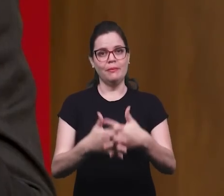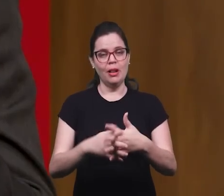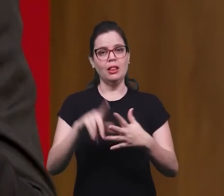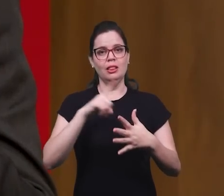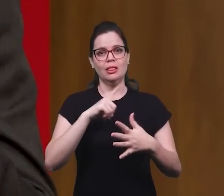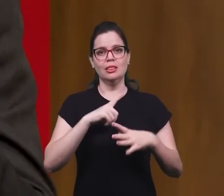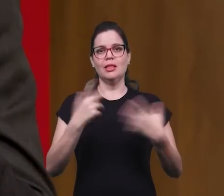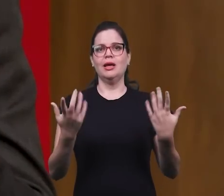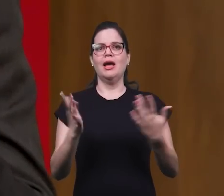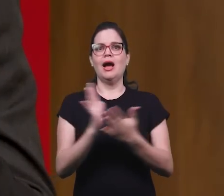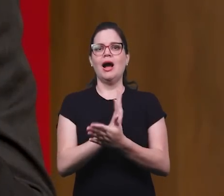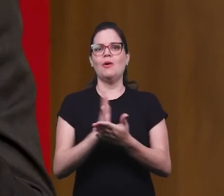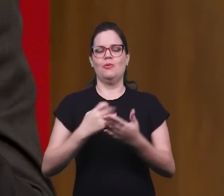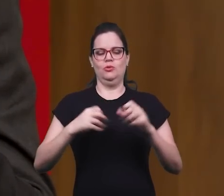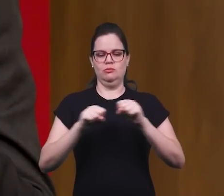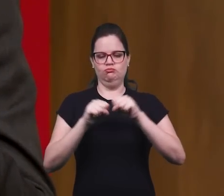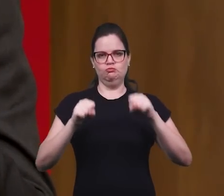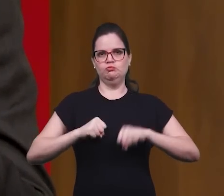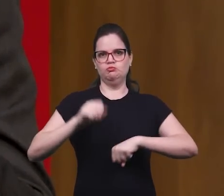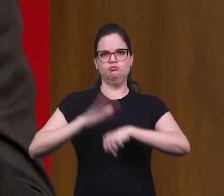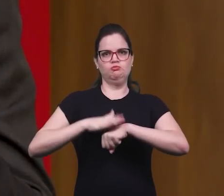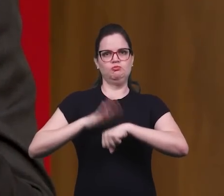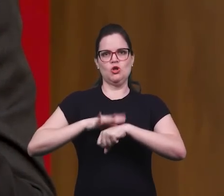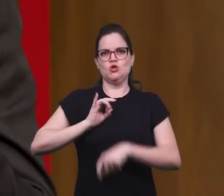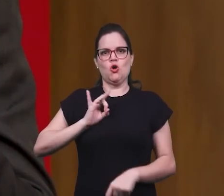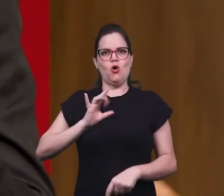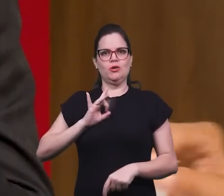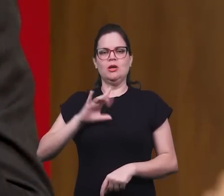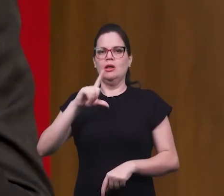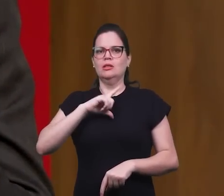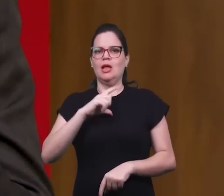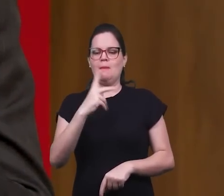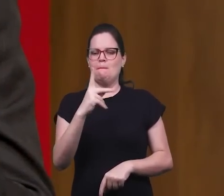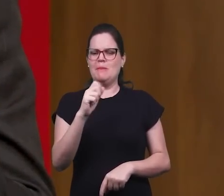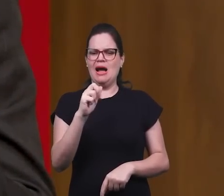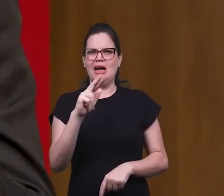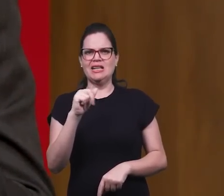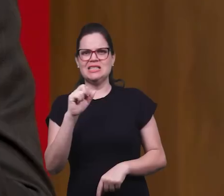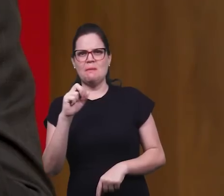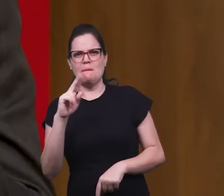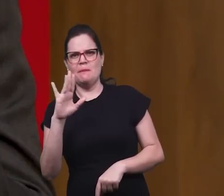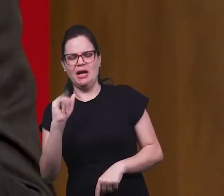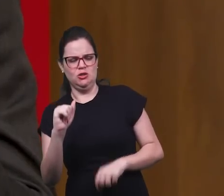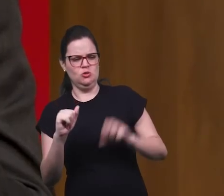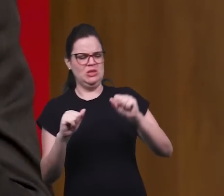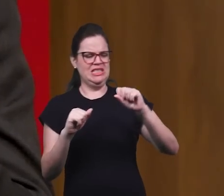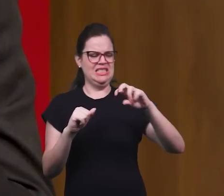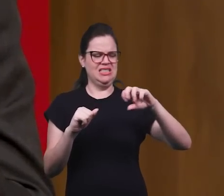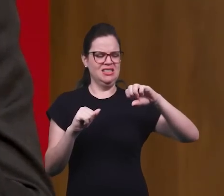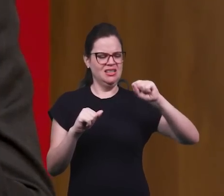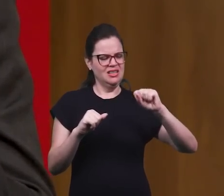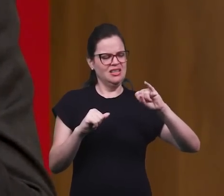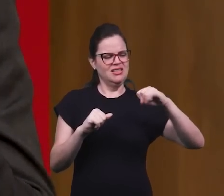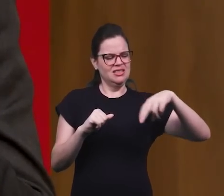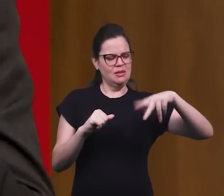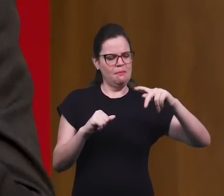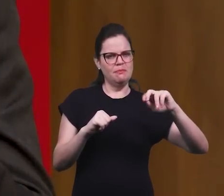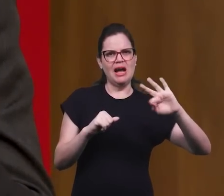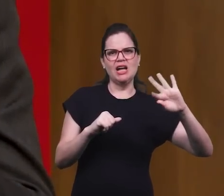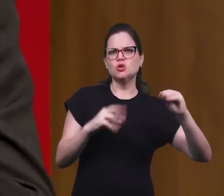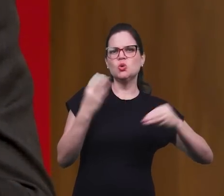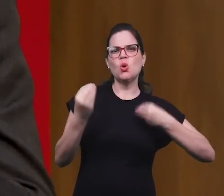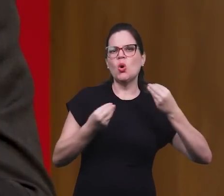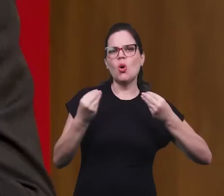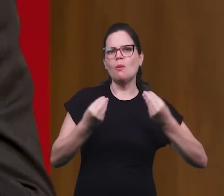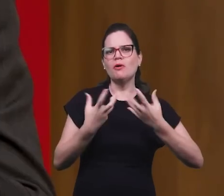sistema autônomo, um sistema simpático, parasimpático, porque há sensações no nosso